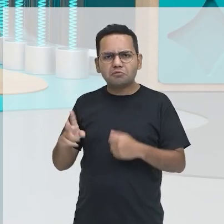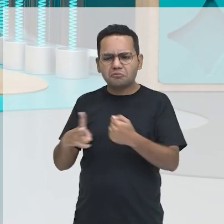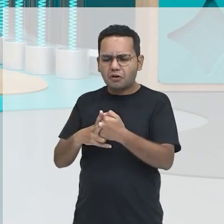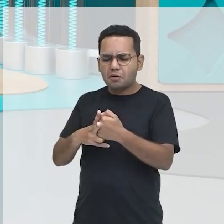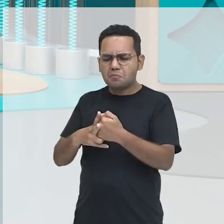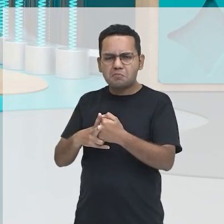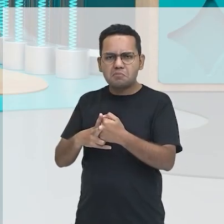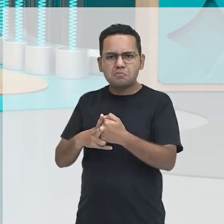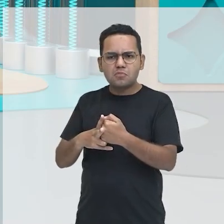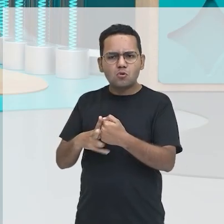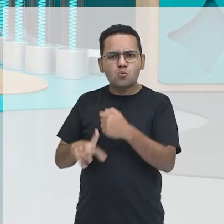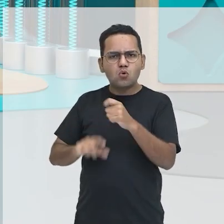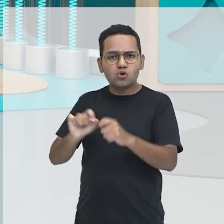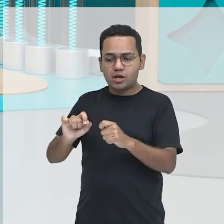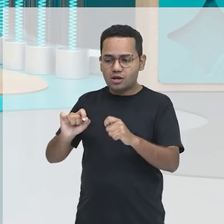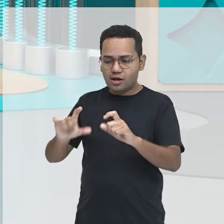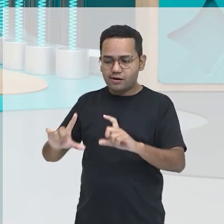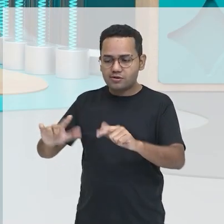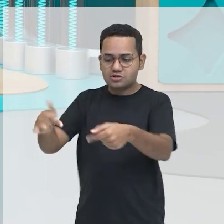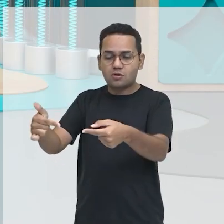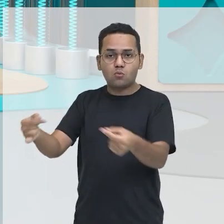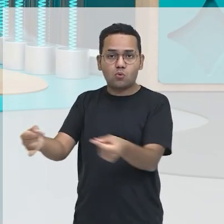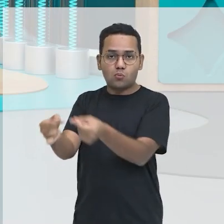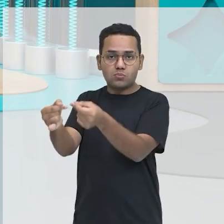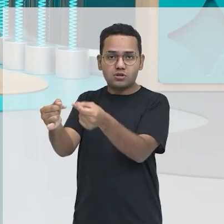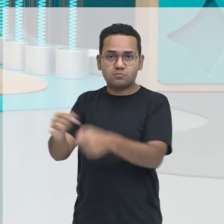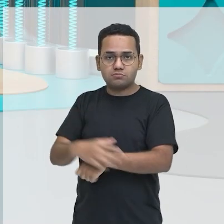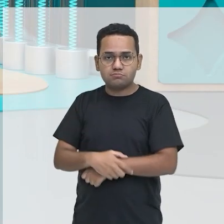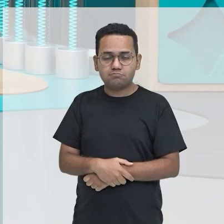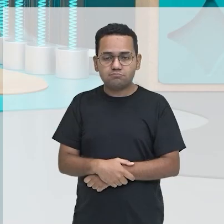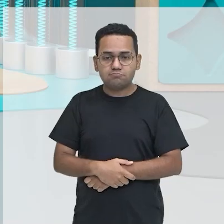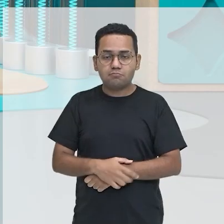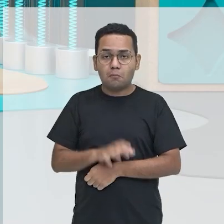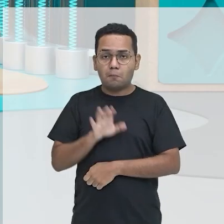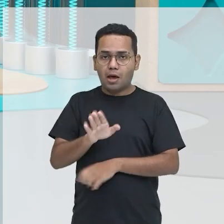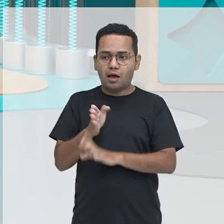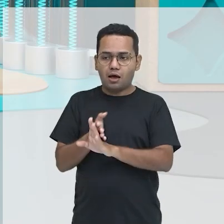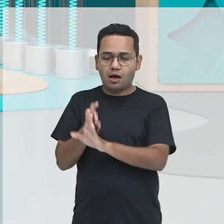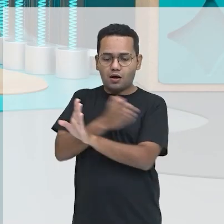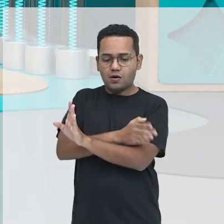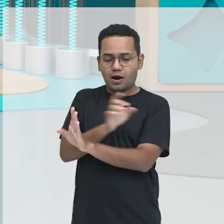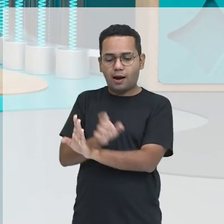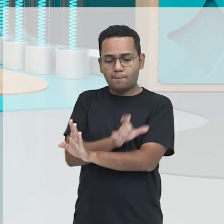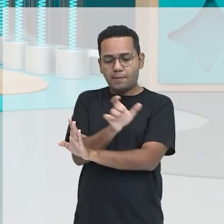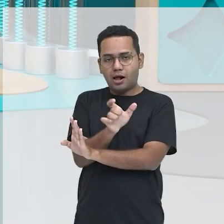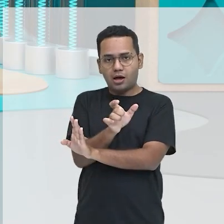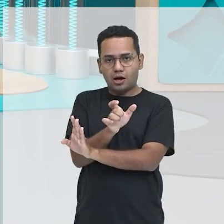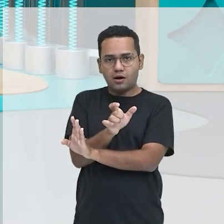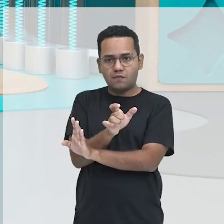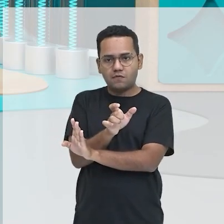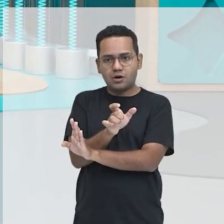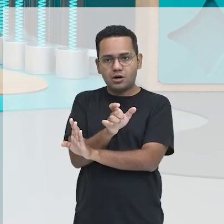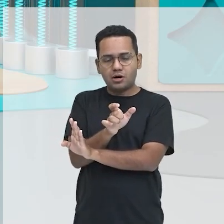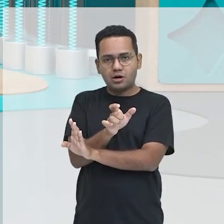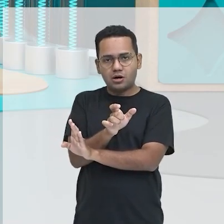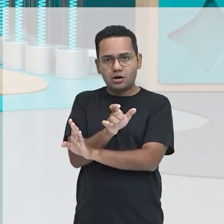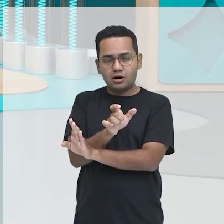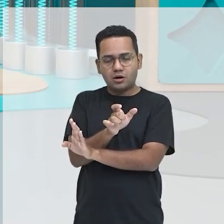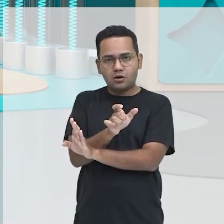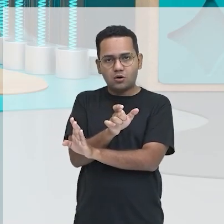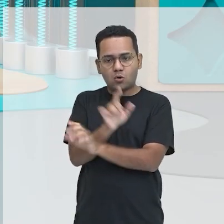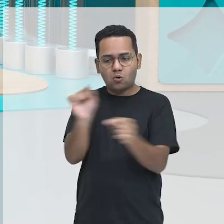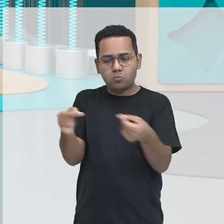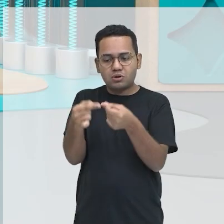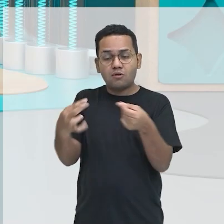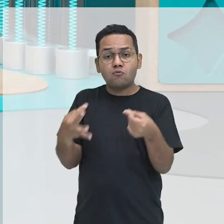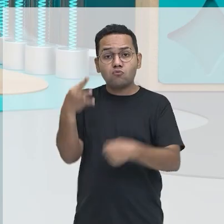aquele verbo que vai indicar a ação. Quando eu utilizo will, eu estou colocando essa ação desse verbo principal no futuro. Estou